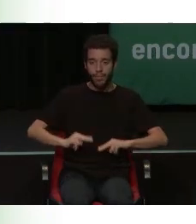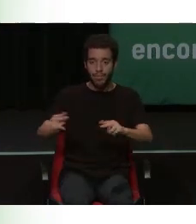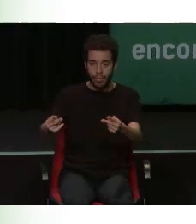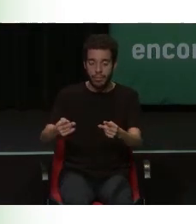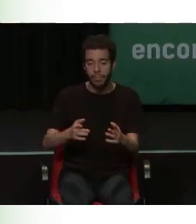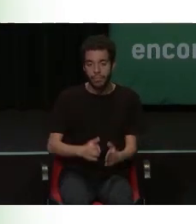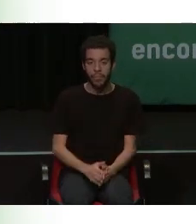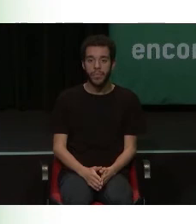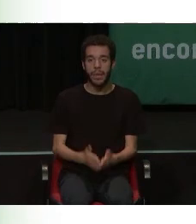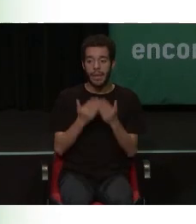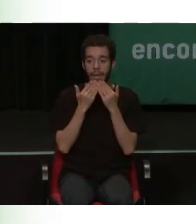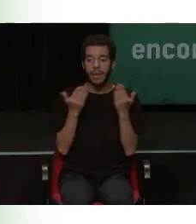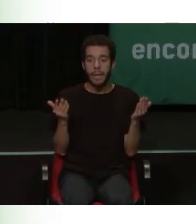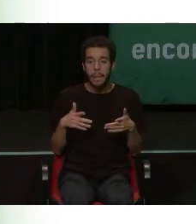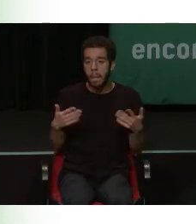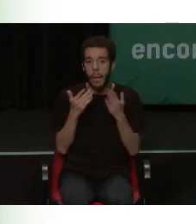Obrigado.